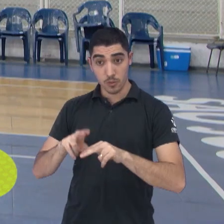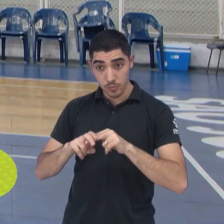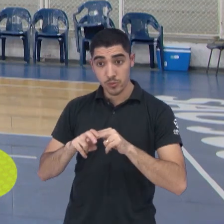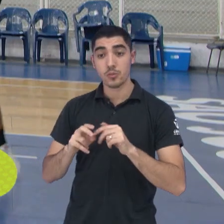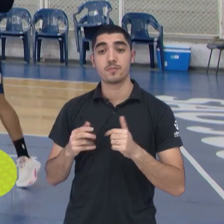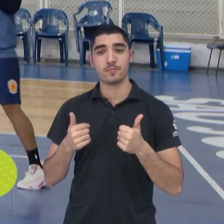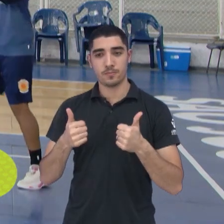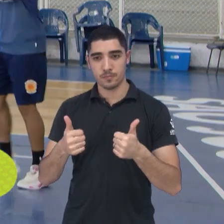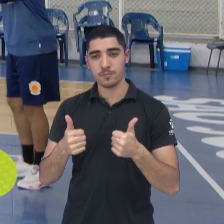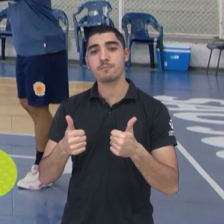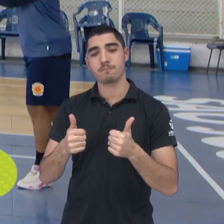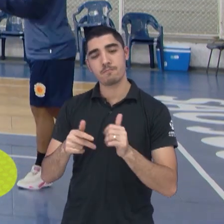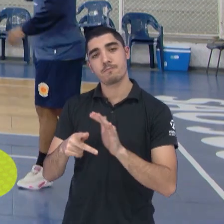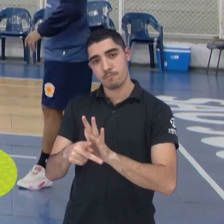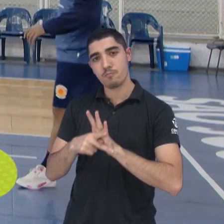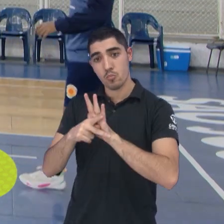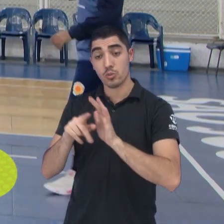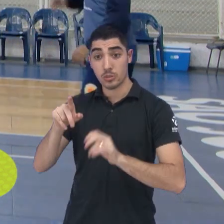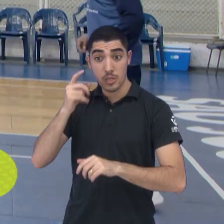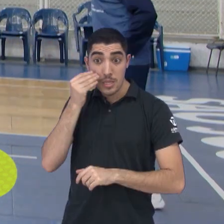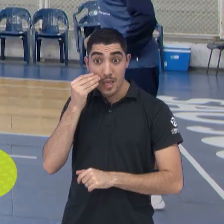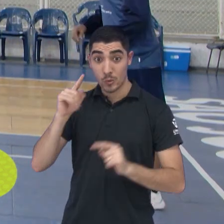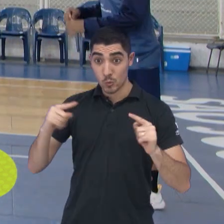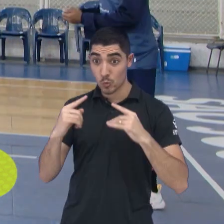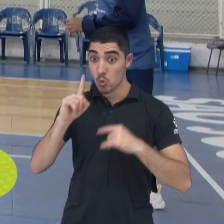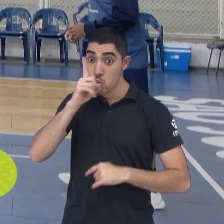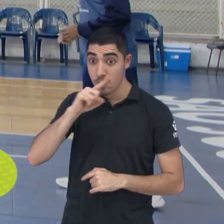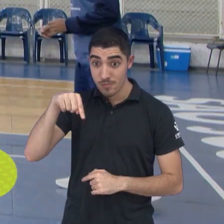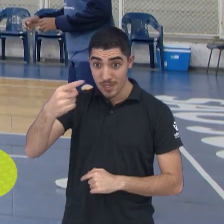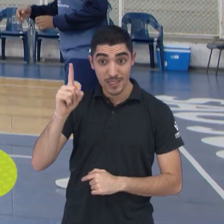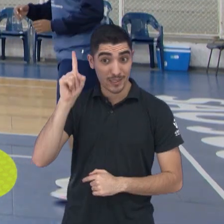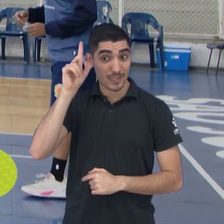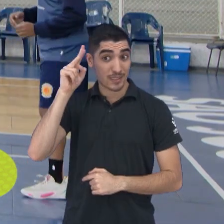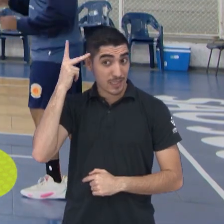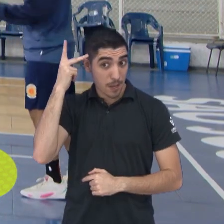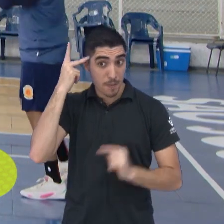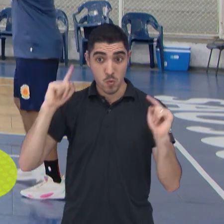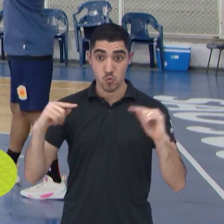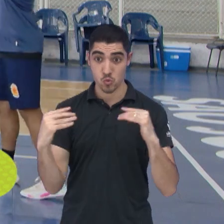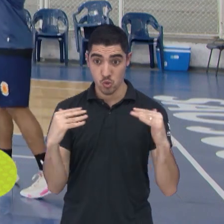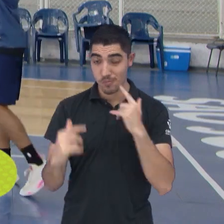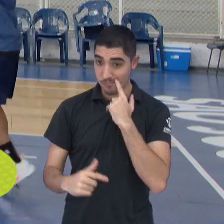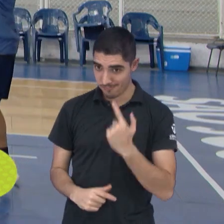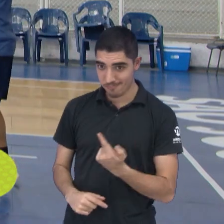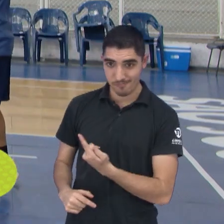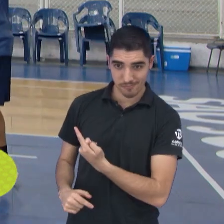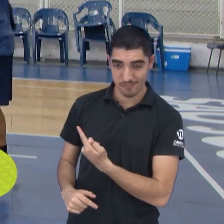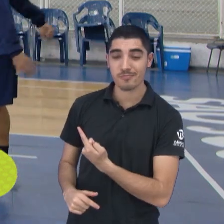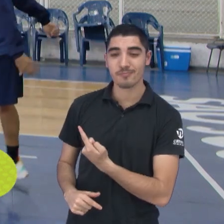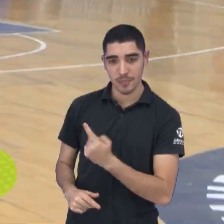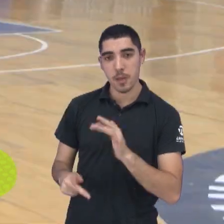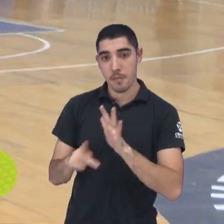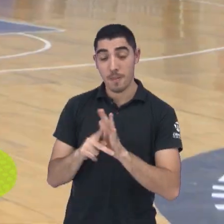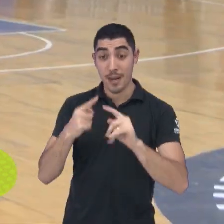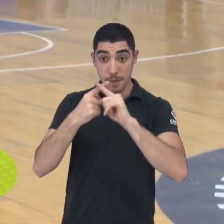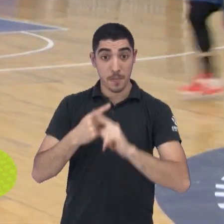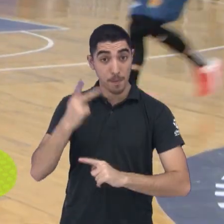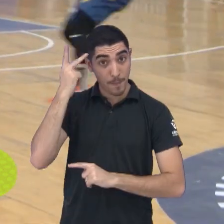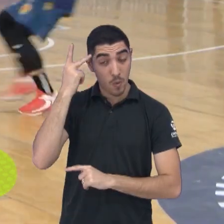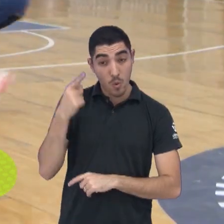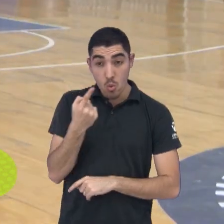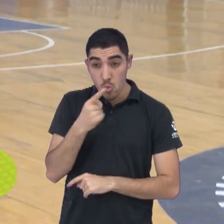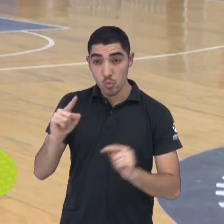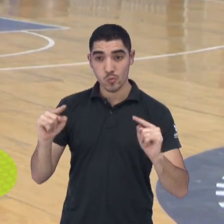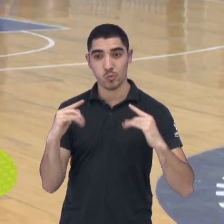para o confronto do próximo domingo contra o São Paulo. No fechamento da primeira fase do Campeonato Paulista, é mais do